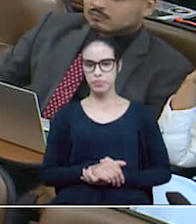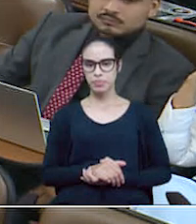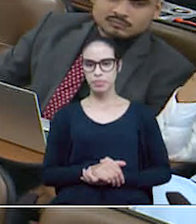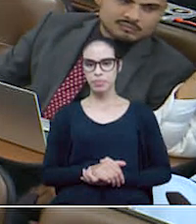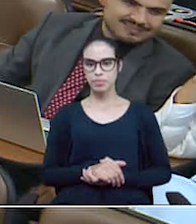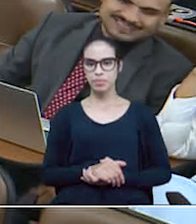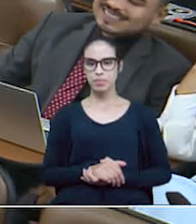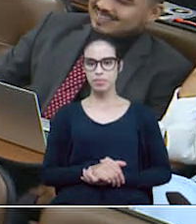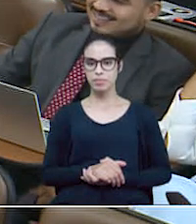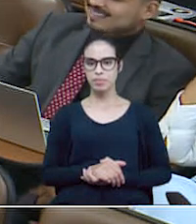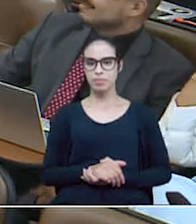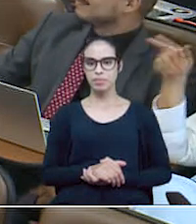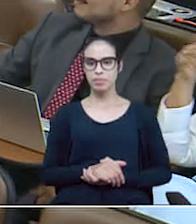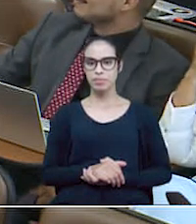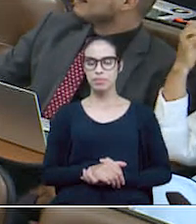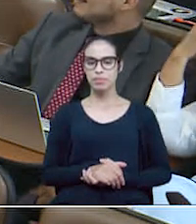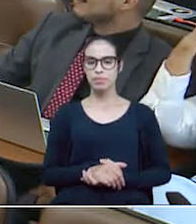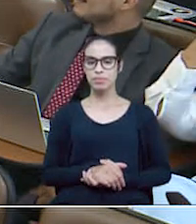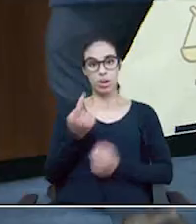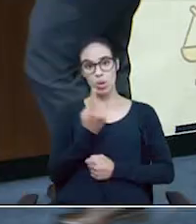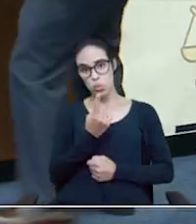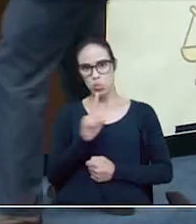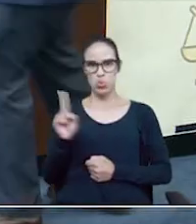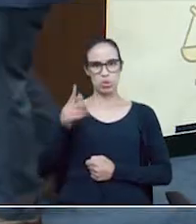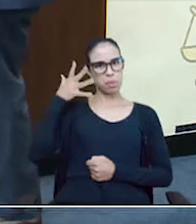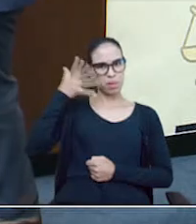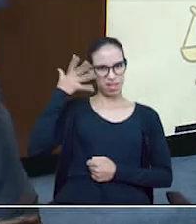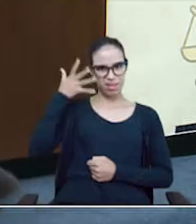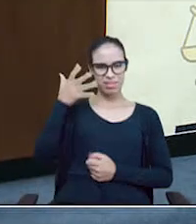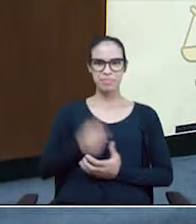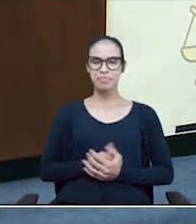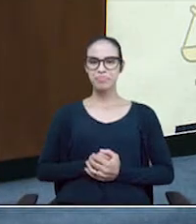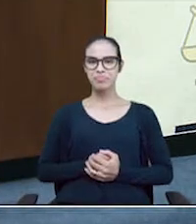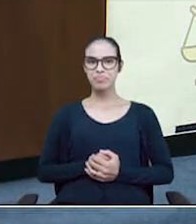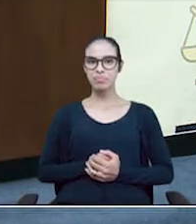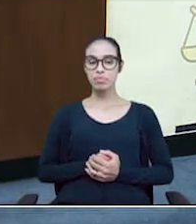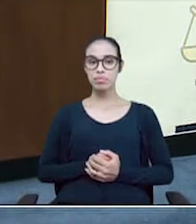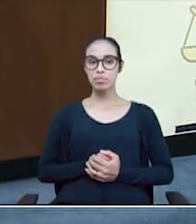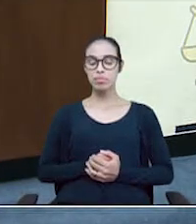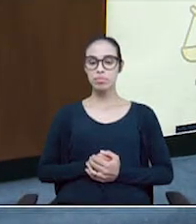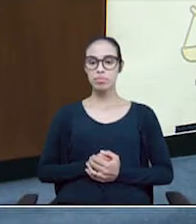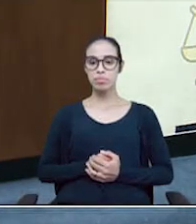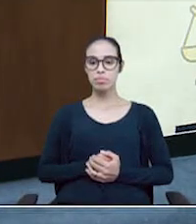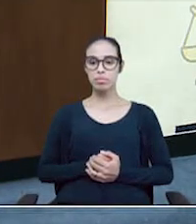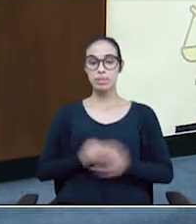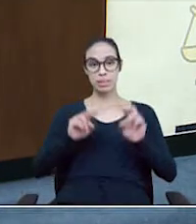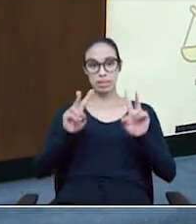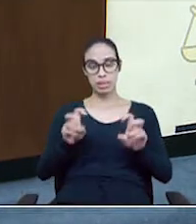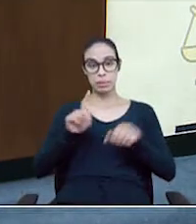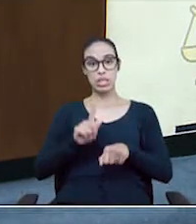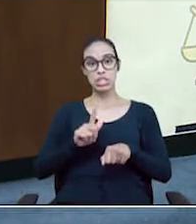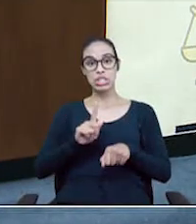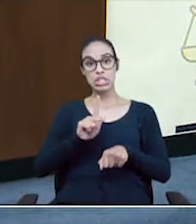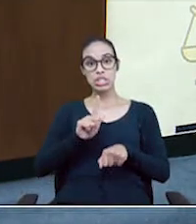Anunciamos, então, a última palestra do curso, que abordará o tema Gestão de Pessoas nos